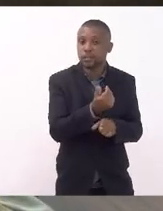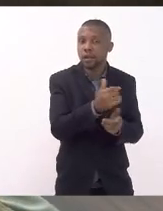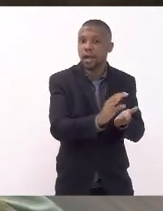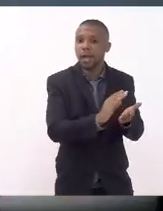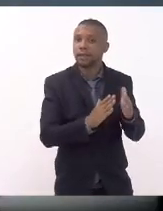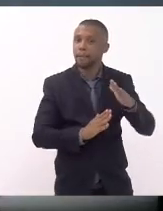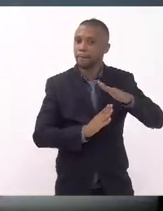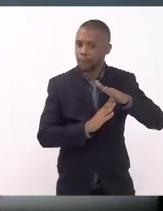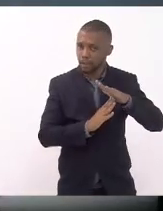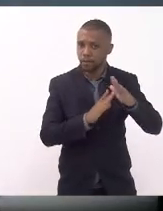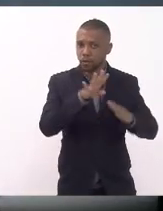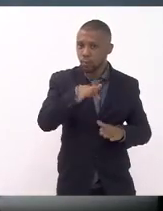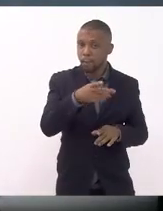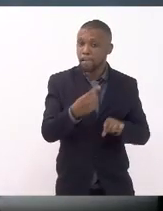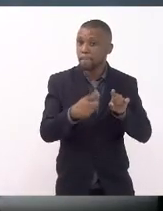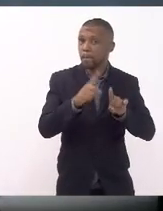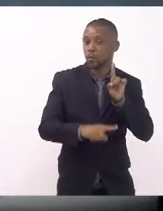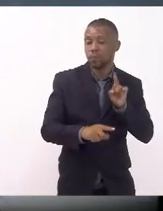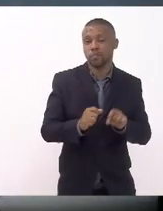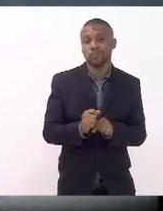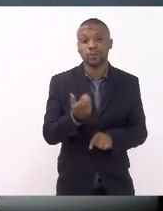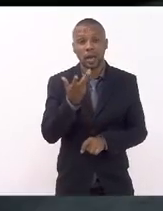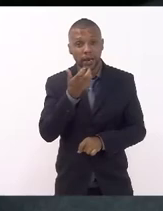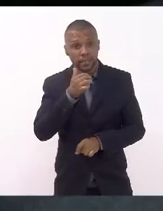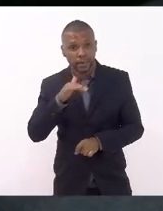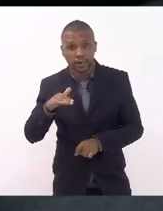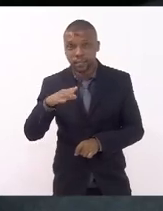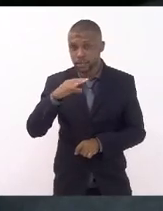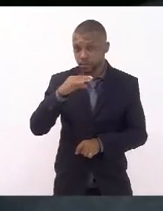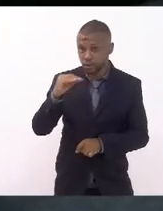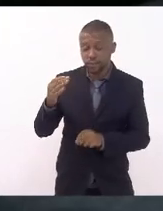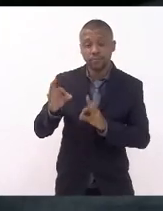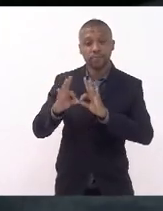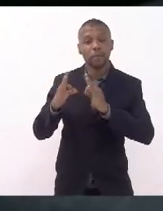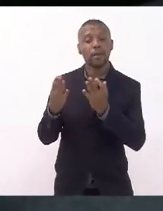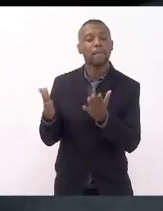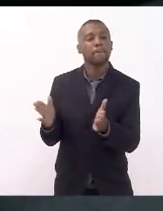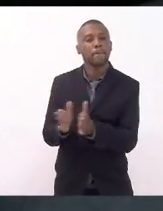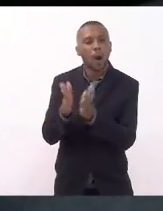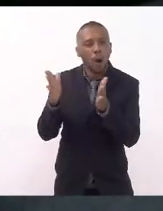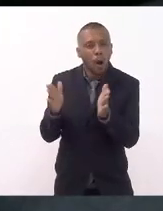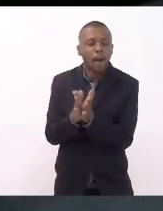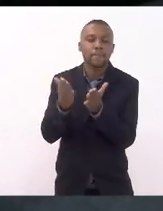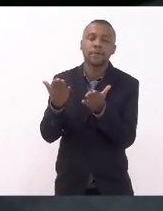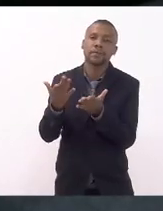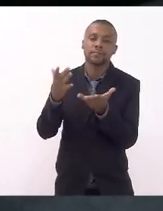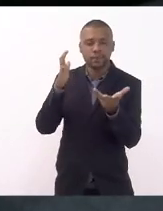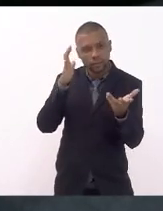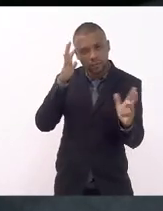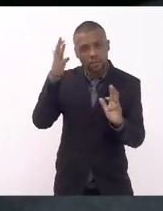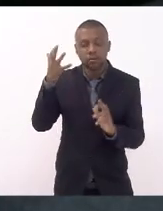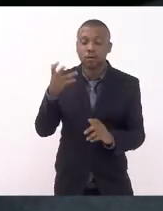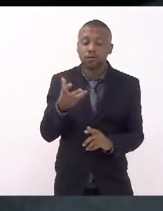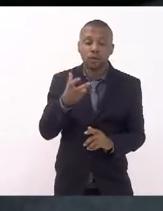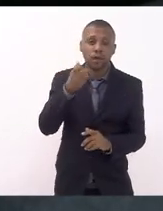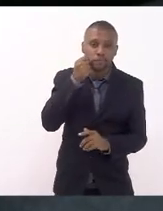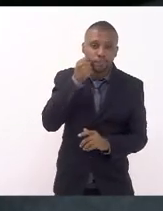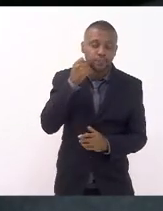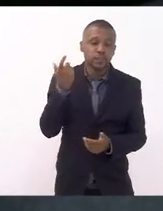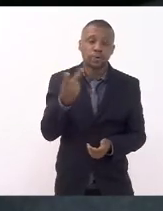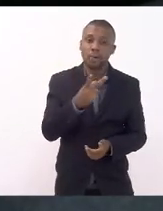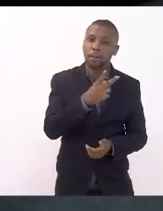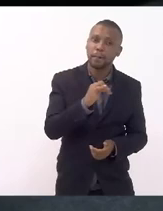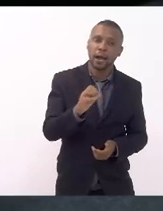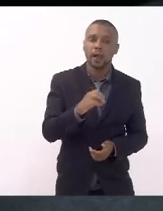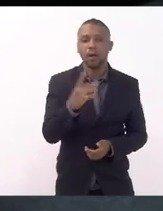programa Supera Rio, crianças e adolescentes de família de baixa renda em situação de orfandade. Isso é